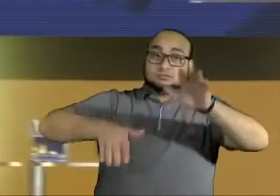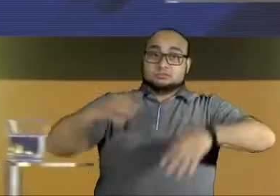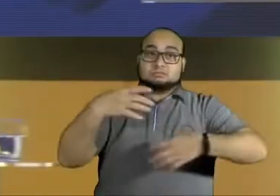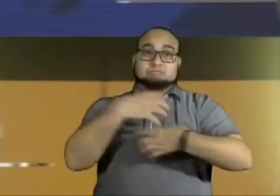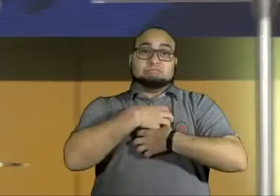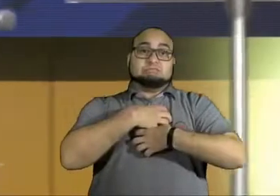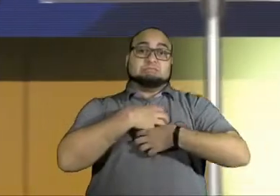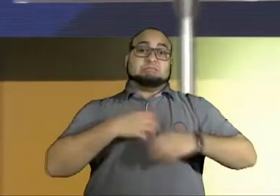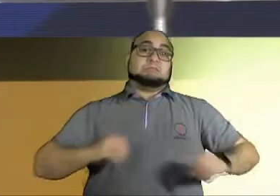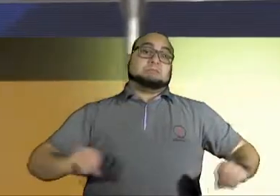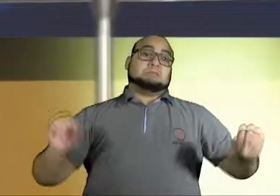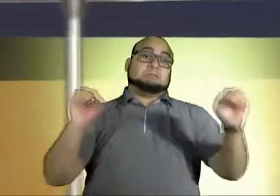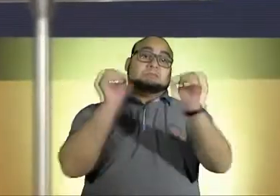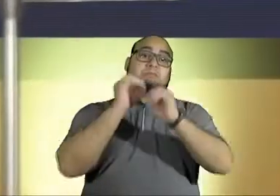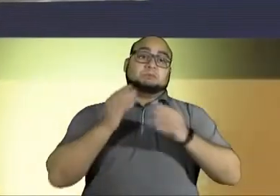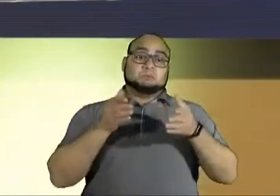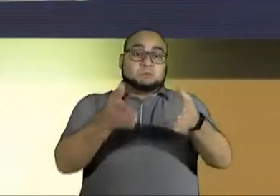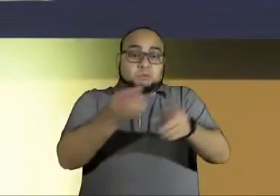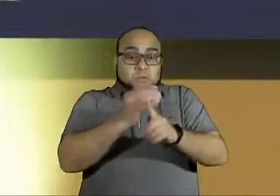para o culto.